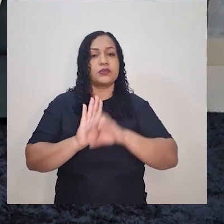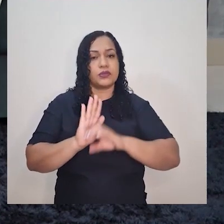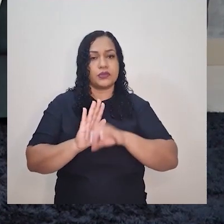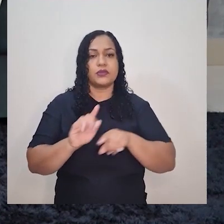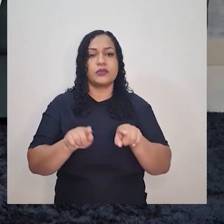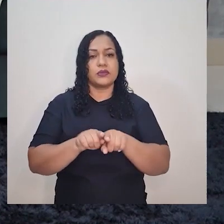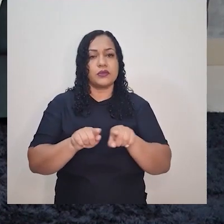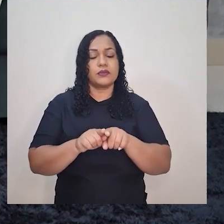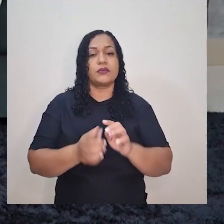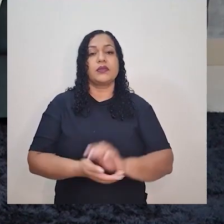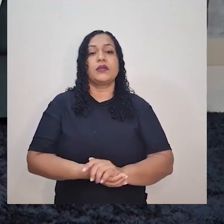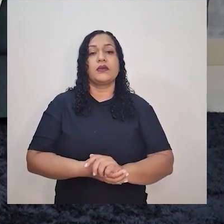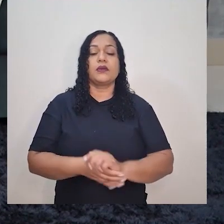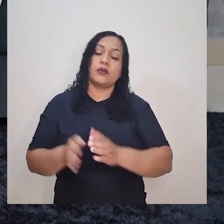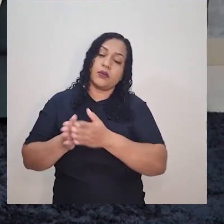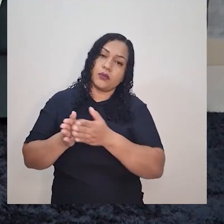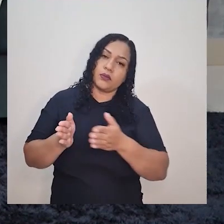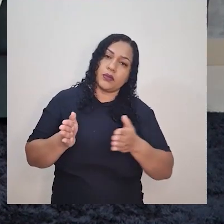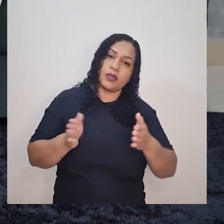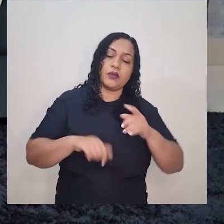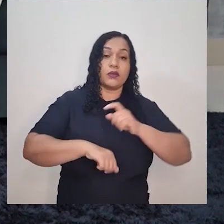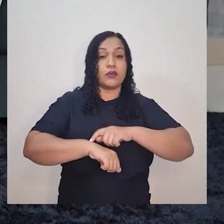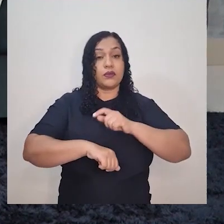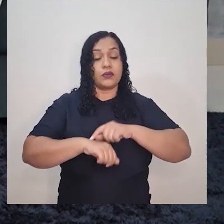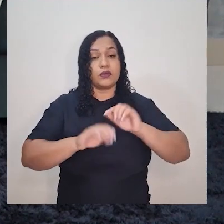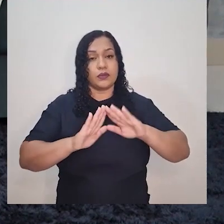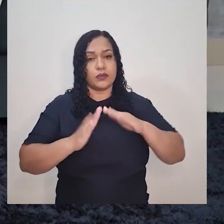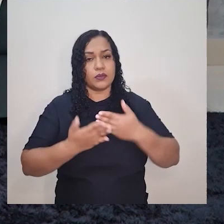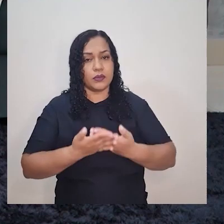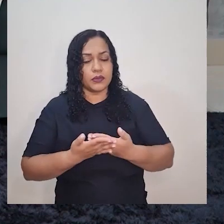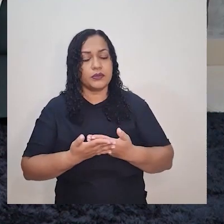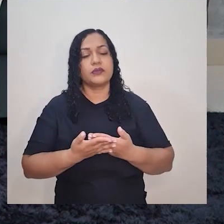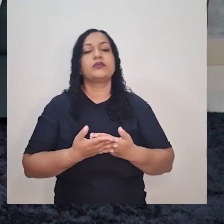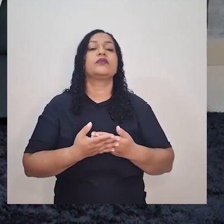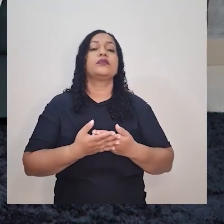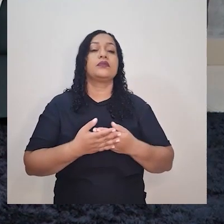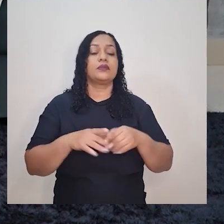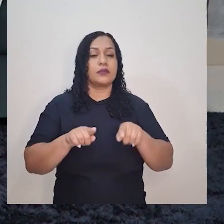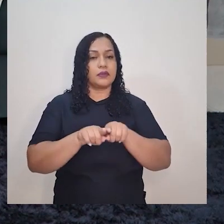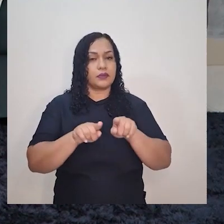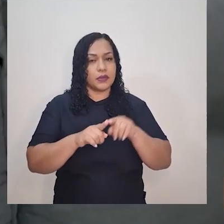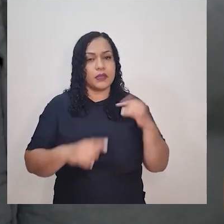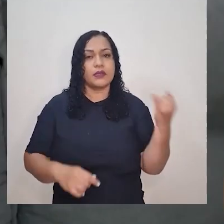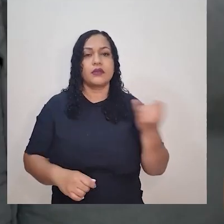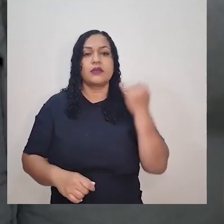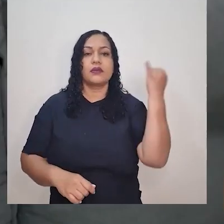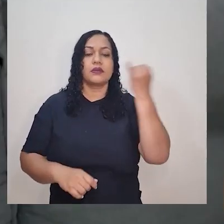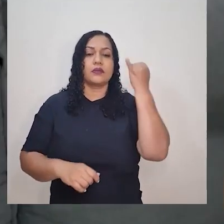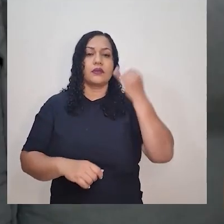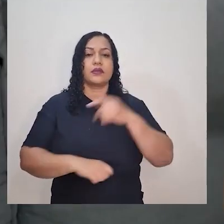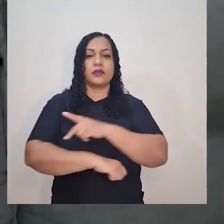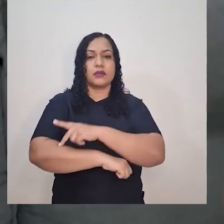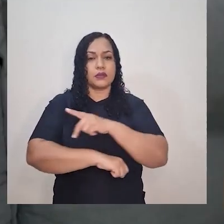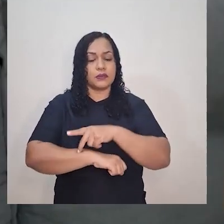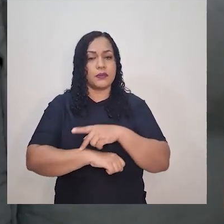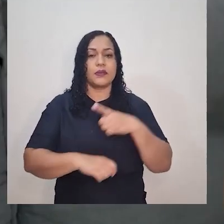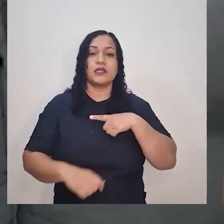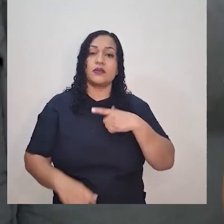também o tempo escolar, né, que é um dos elementos constitutivos dentro desse aspecto pedagógico. Né? Nós temos 200 dias